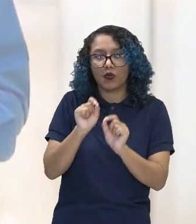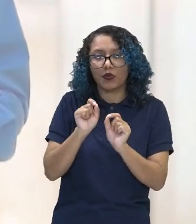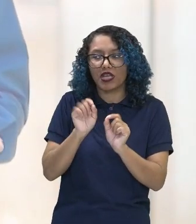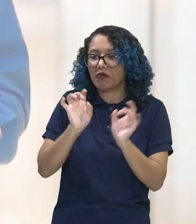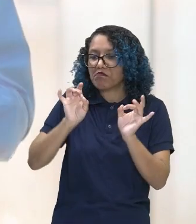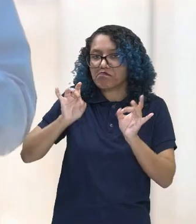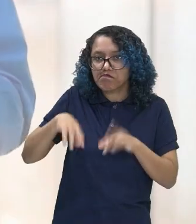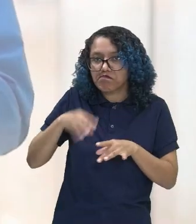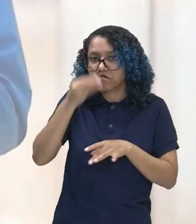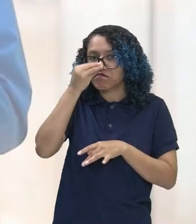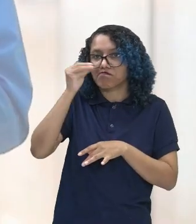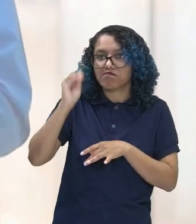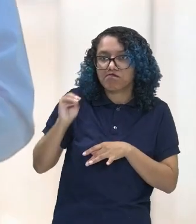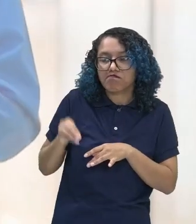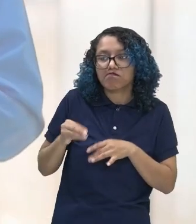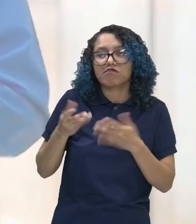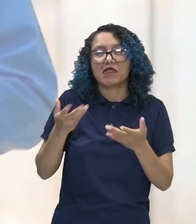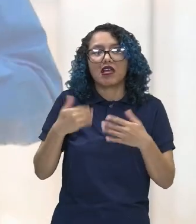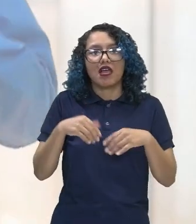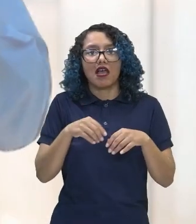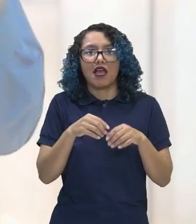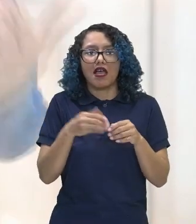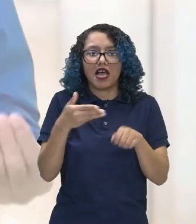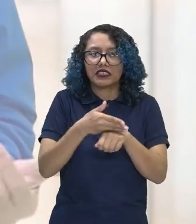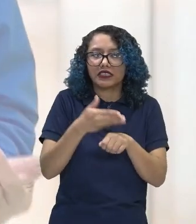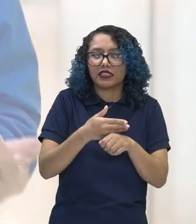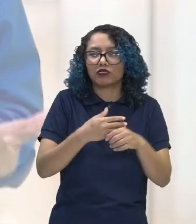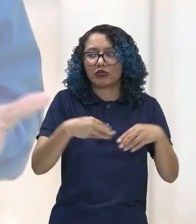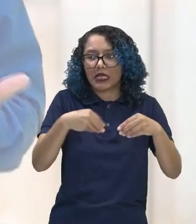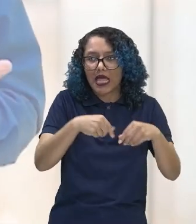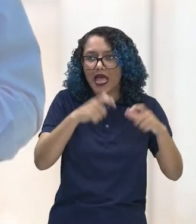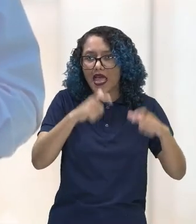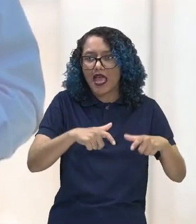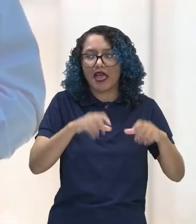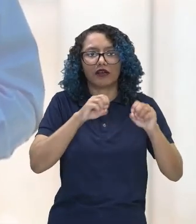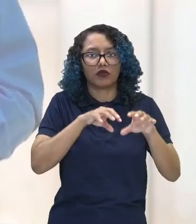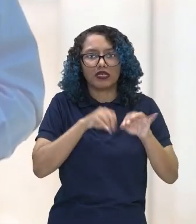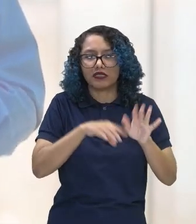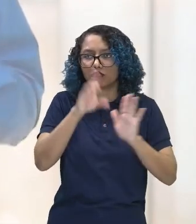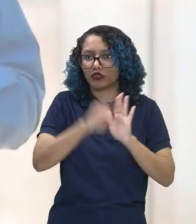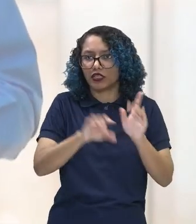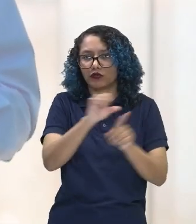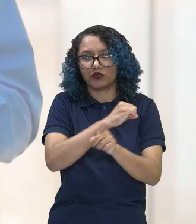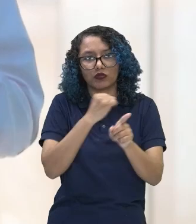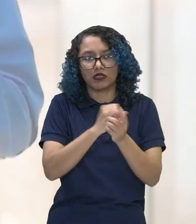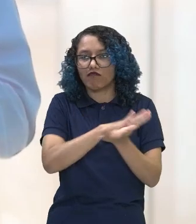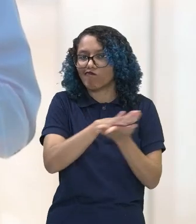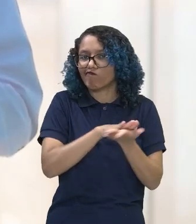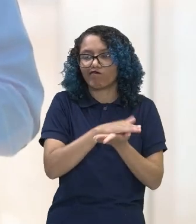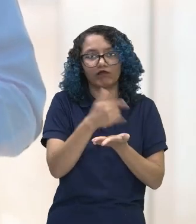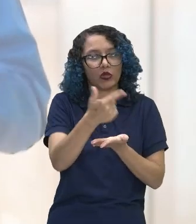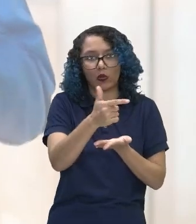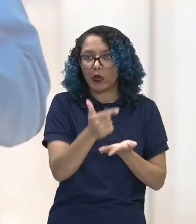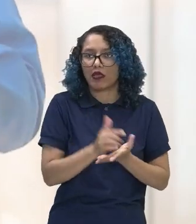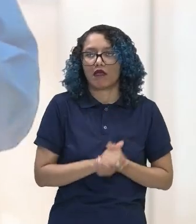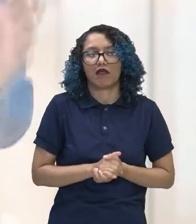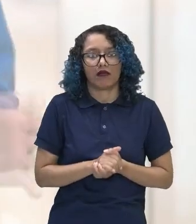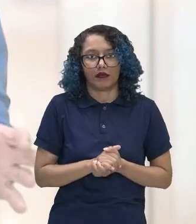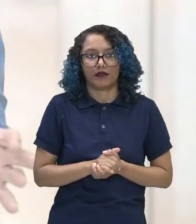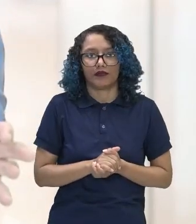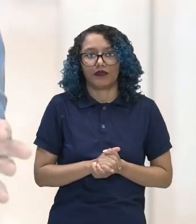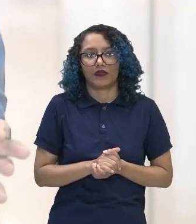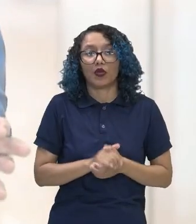sorte, sem acesso à terra, educação ou direitos sociais. Isso criou um